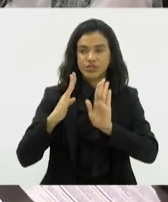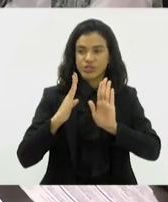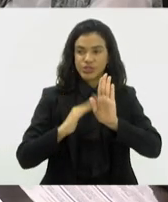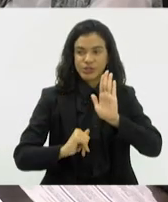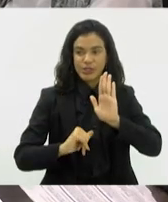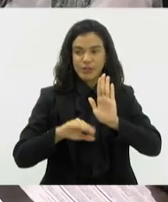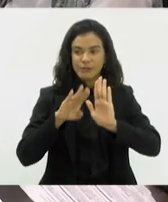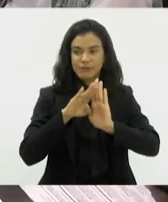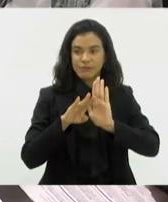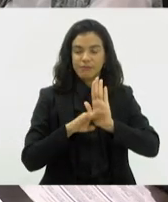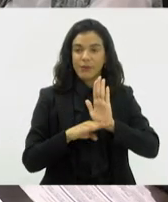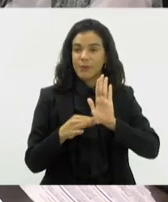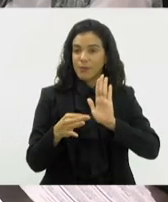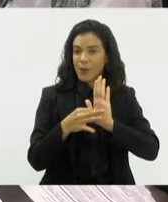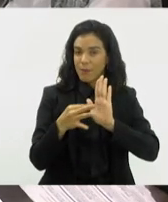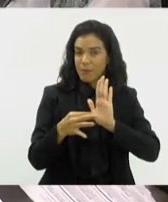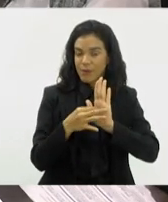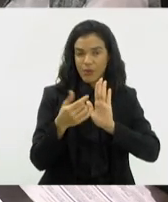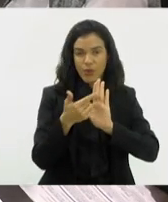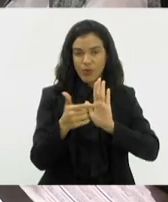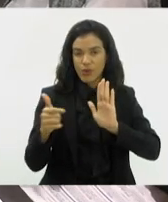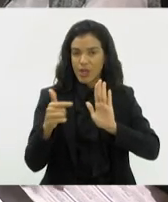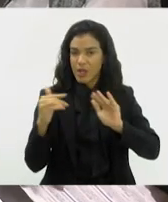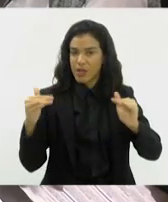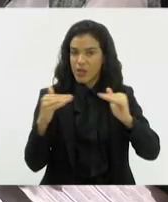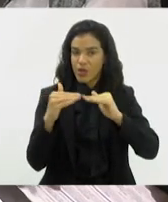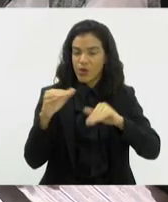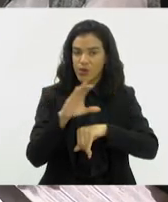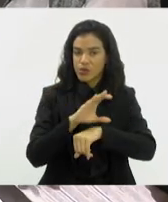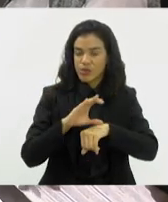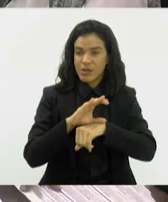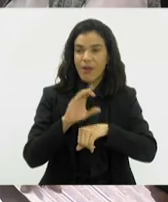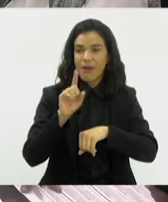porque o parecer não é constitucionalidade, o parecer é sobre emendas.